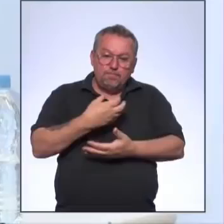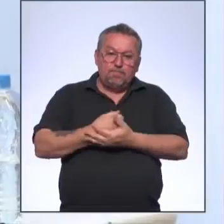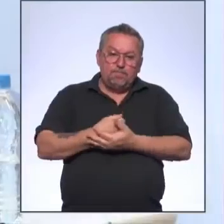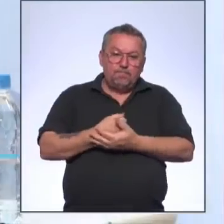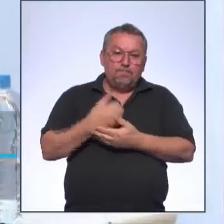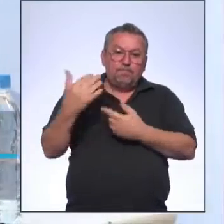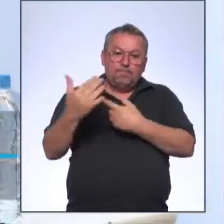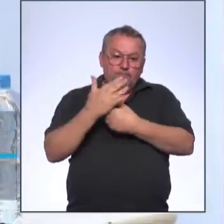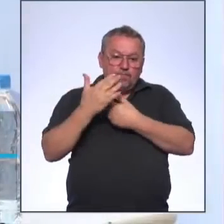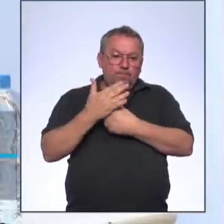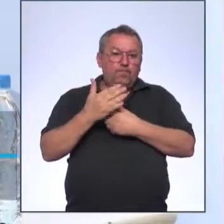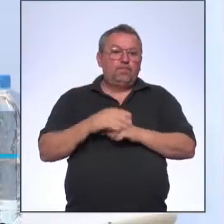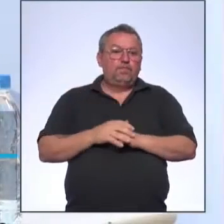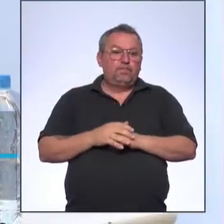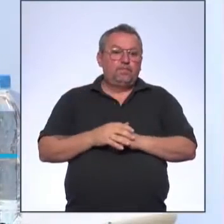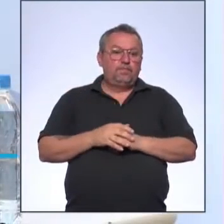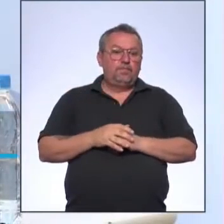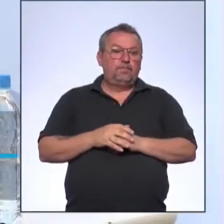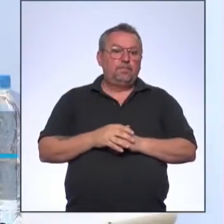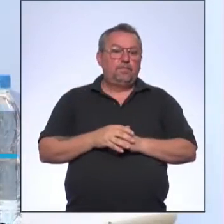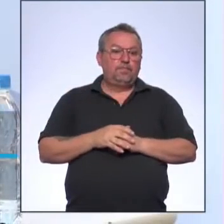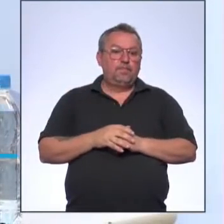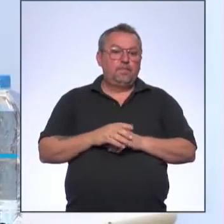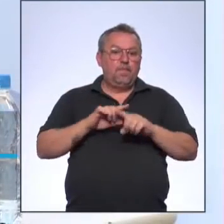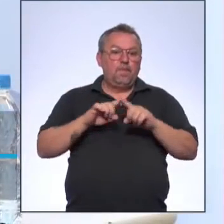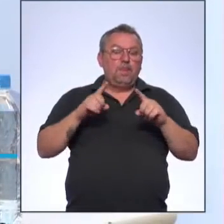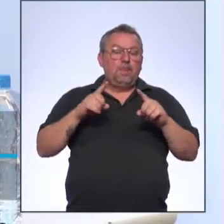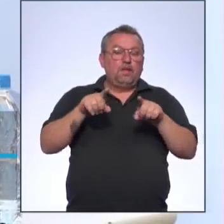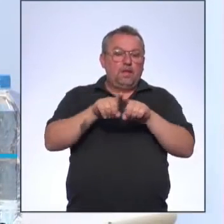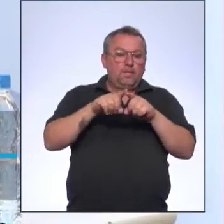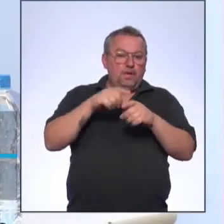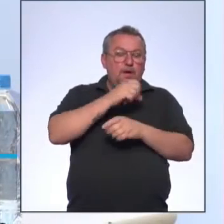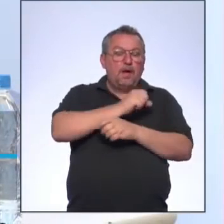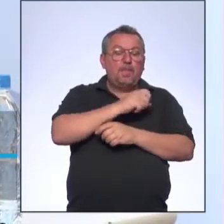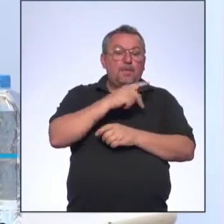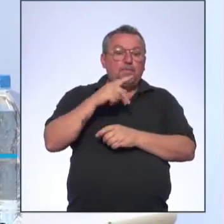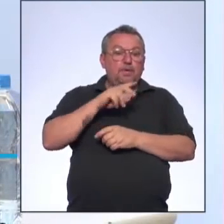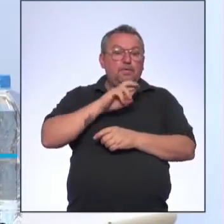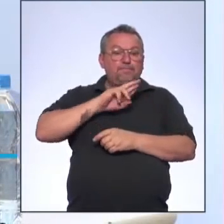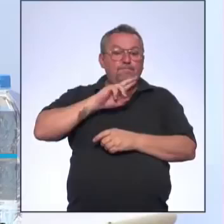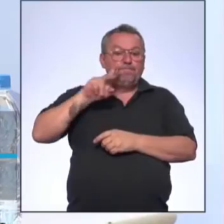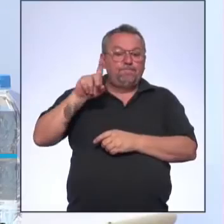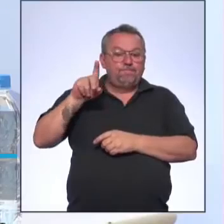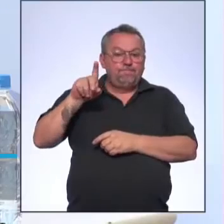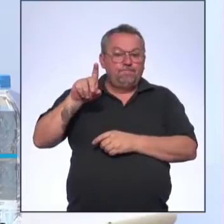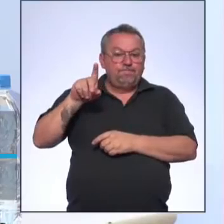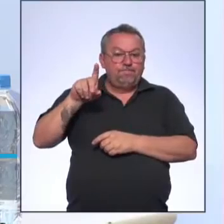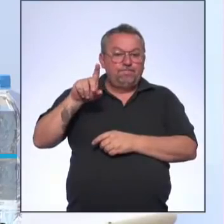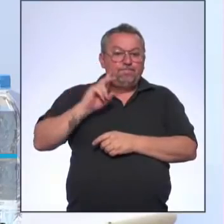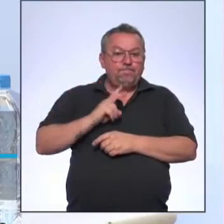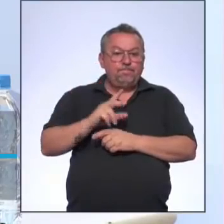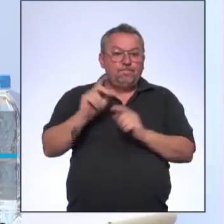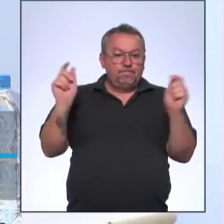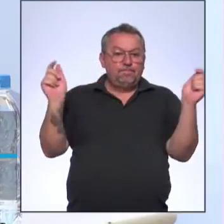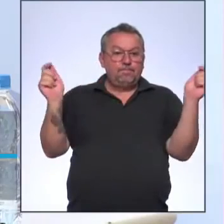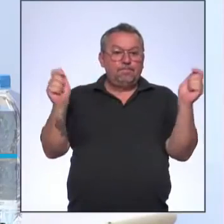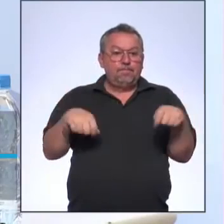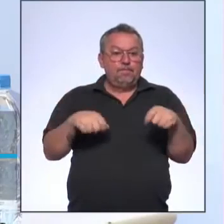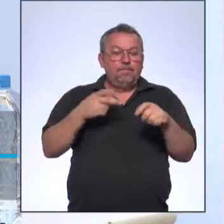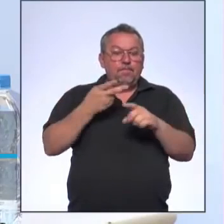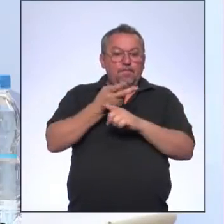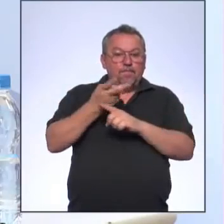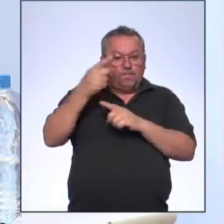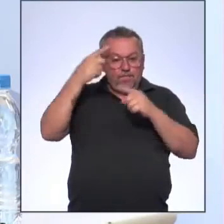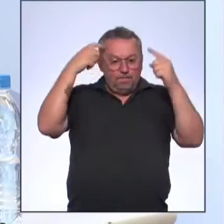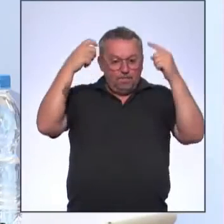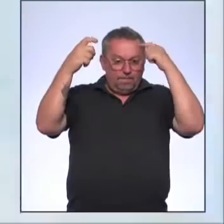nas composições. Isso não só jogos, como aplicativos diversos, tá, pessoal? E sempre que possível, procure